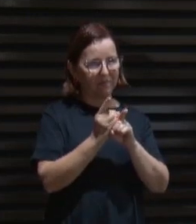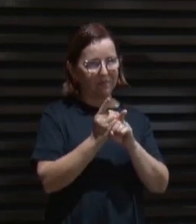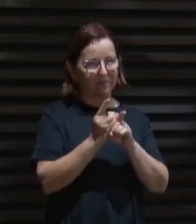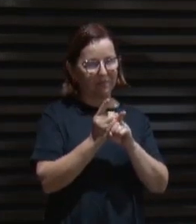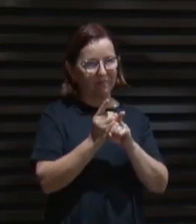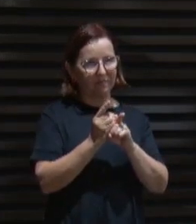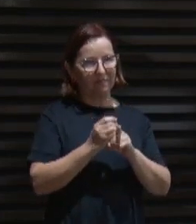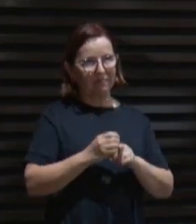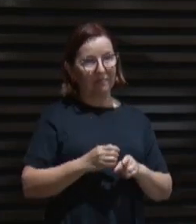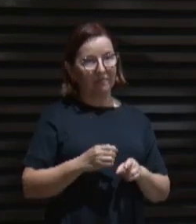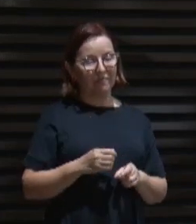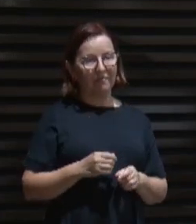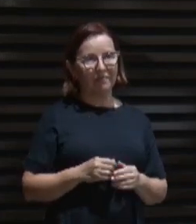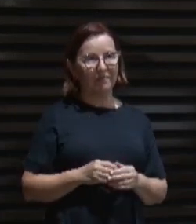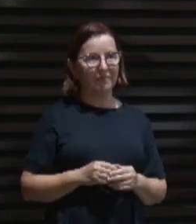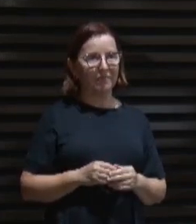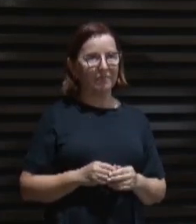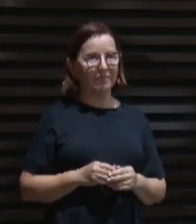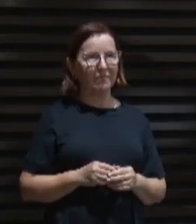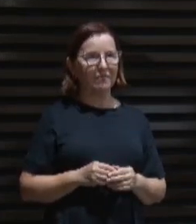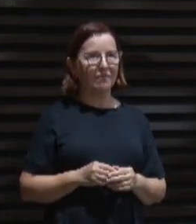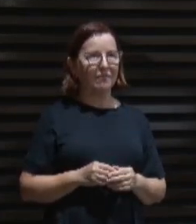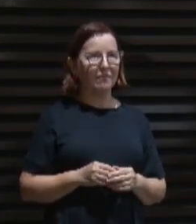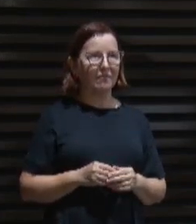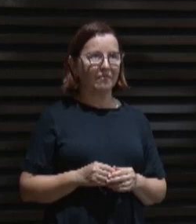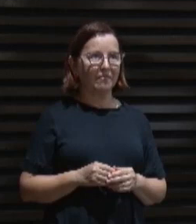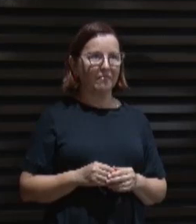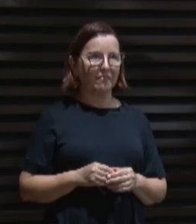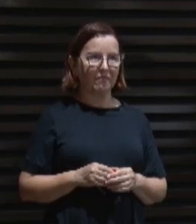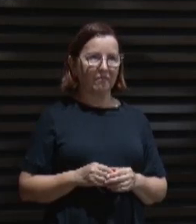E isso vai facilitar a negação.